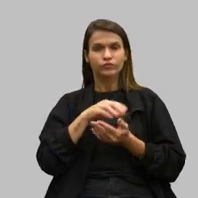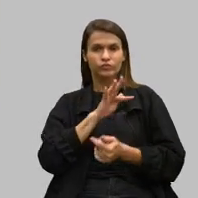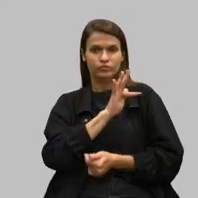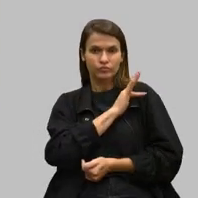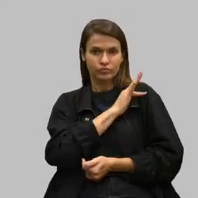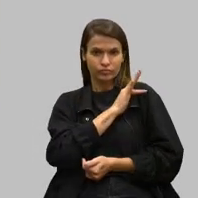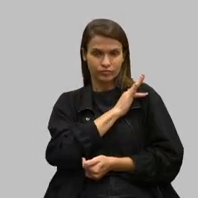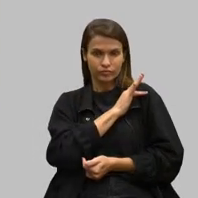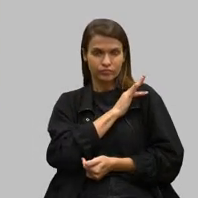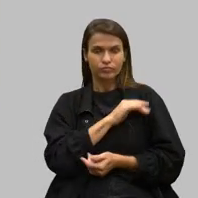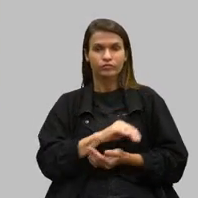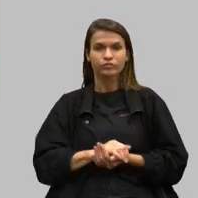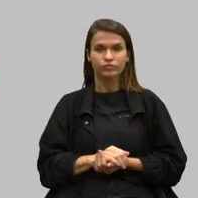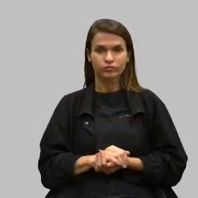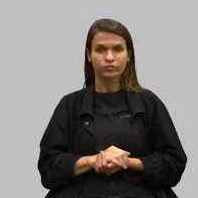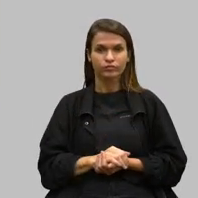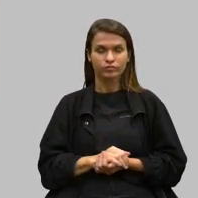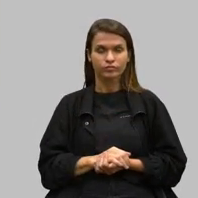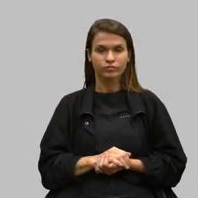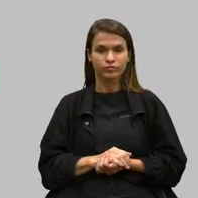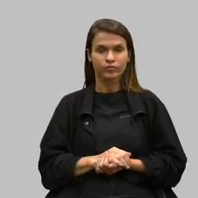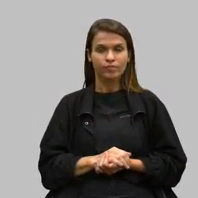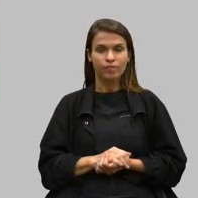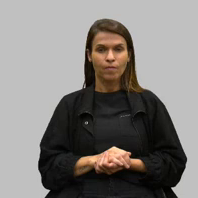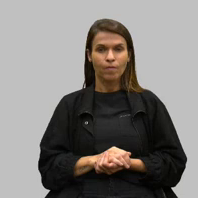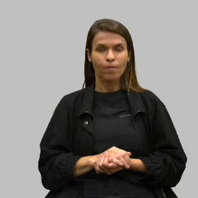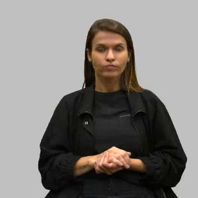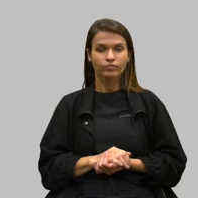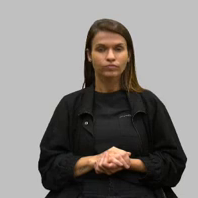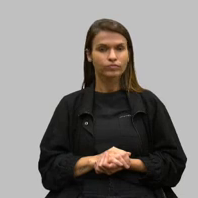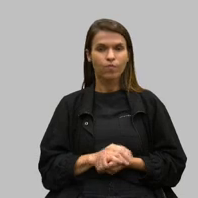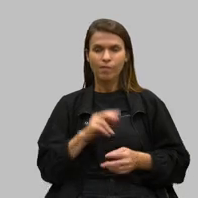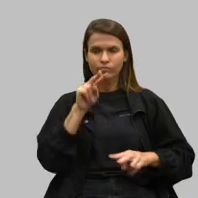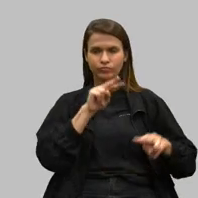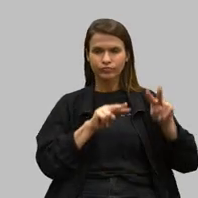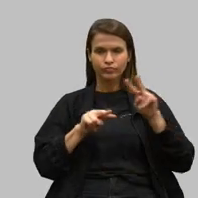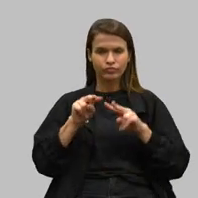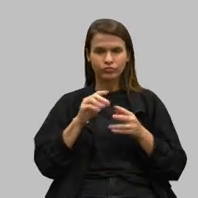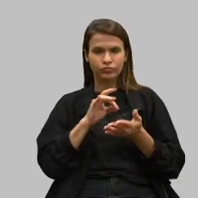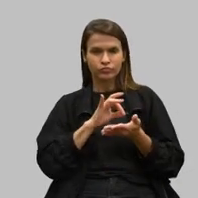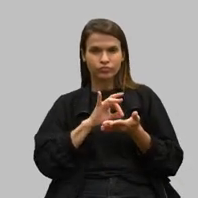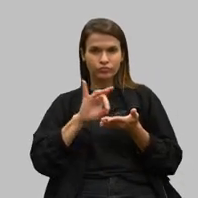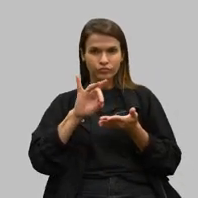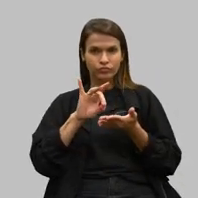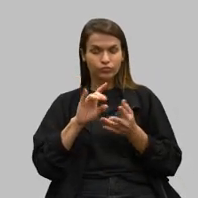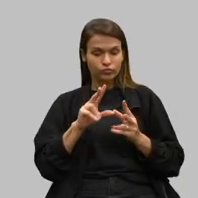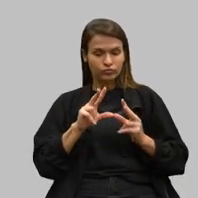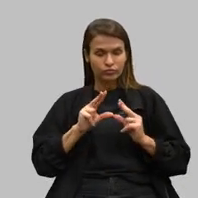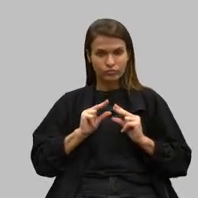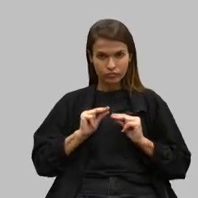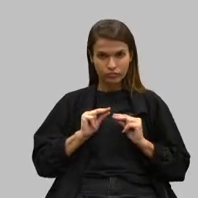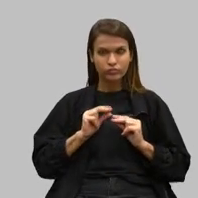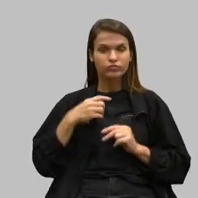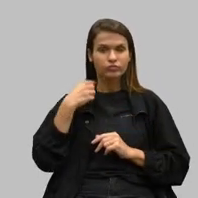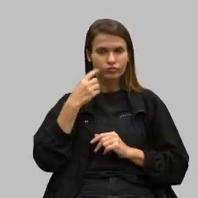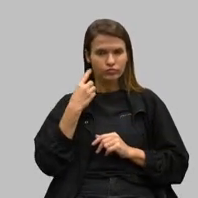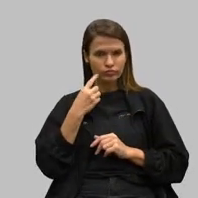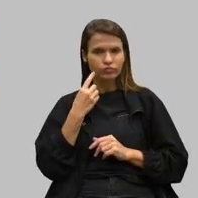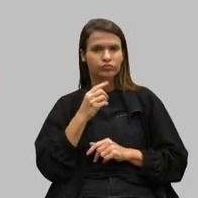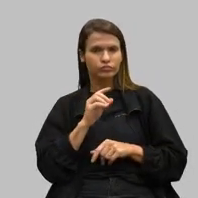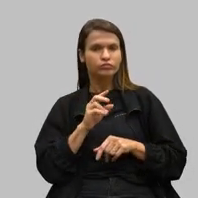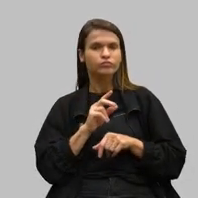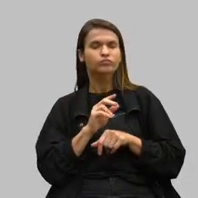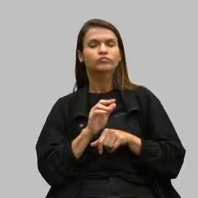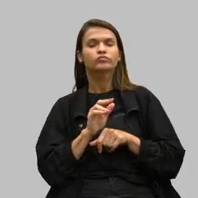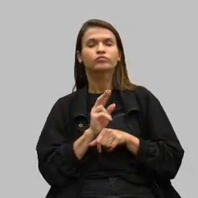que a fiscalização não pode ser inimiga do reconhecimento, o deputado que fiscaliza pode ser o